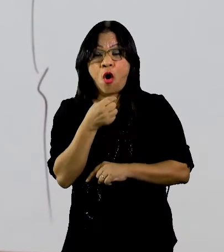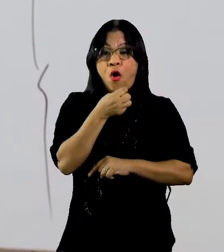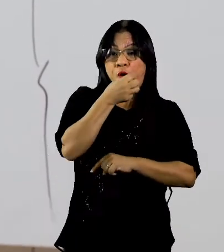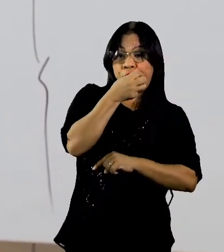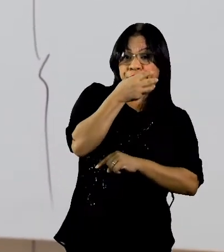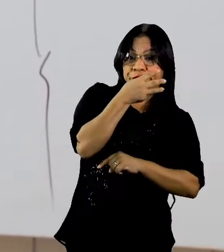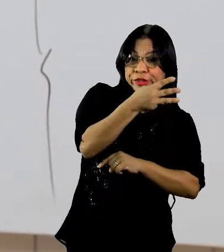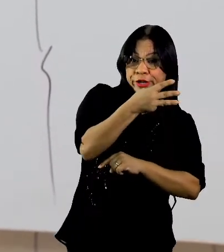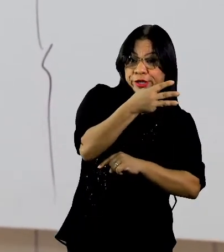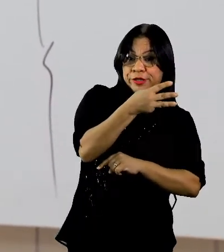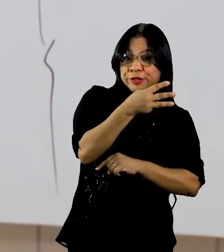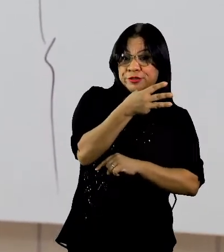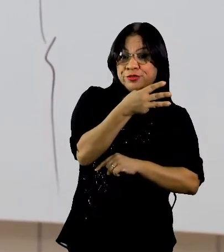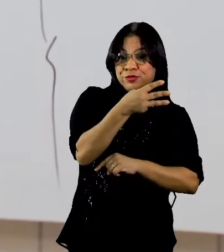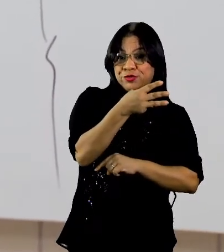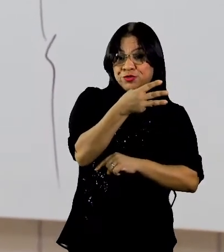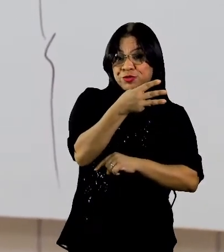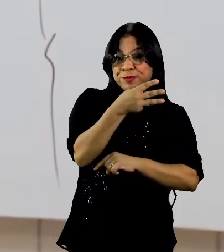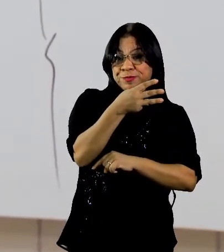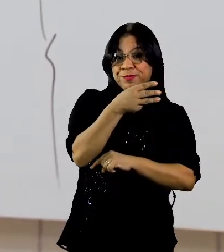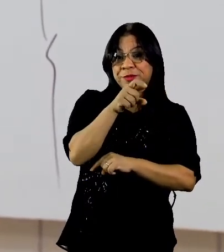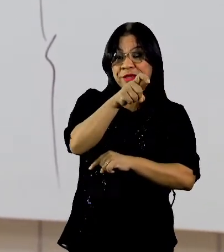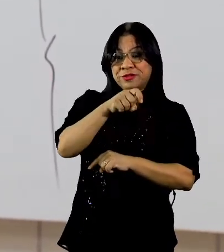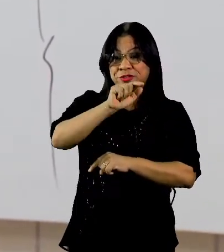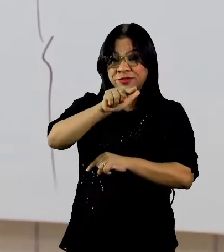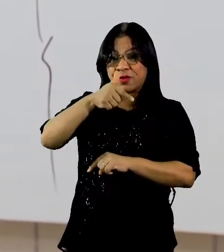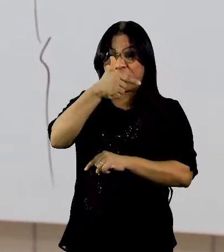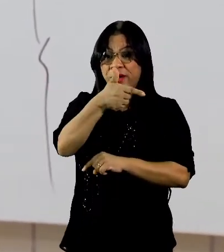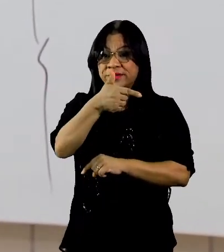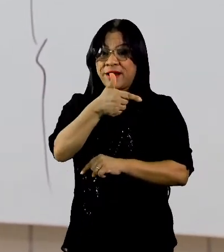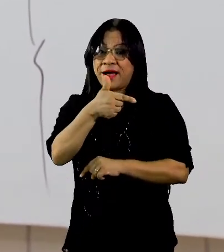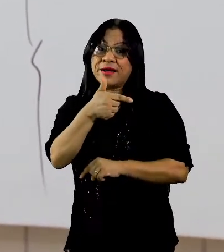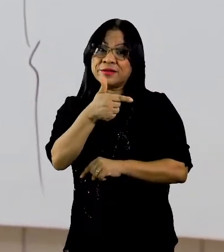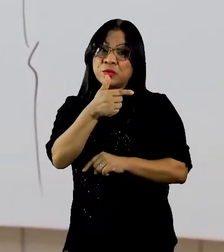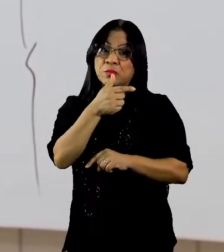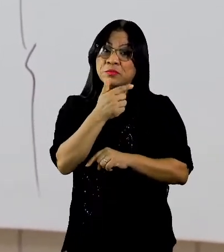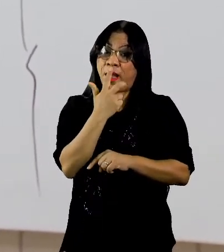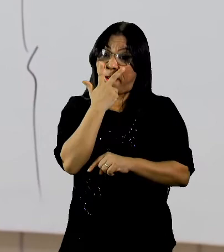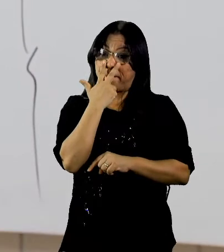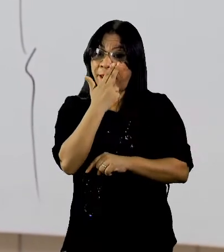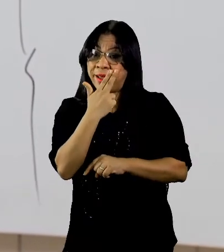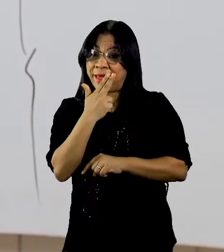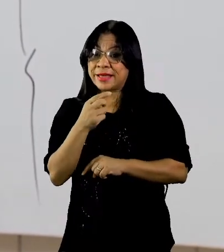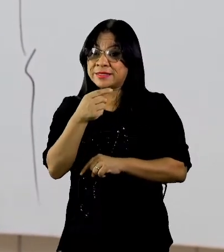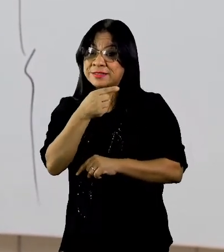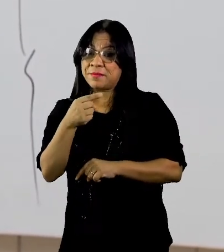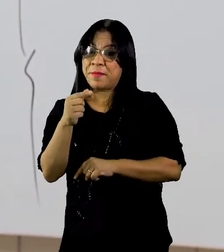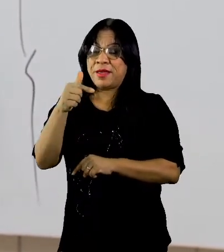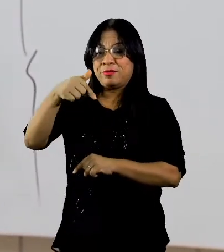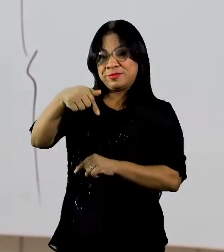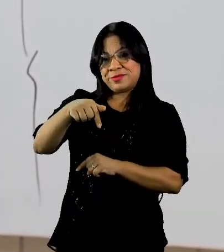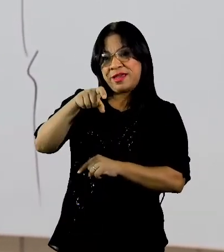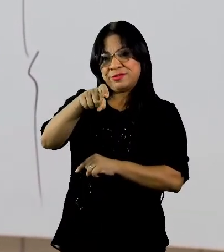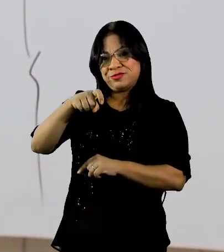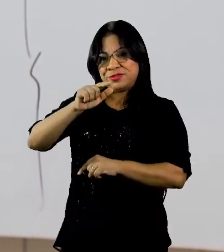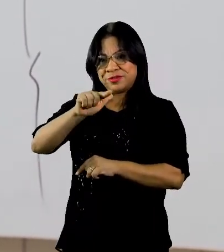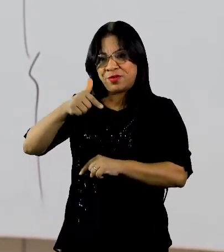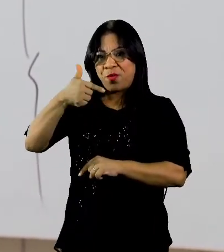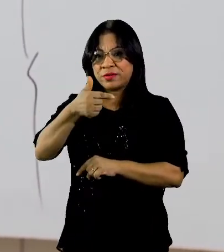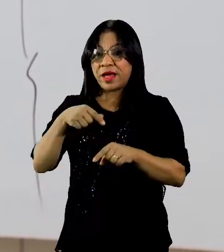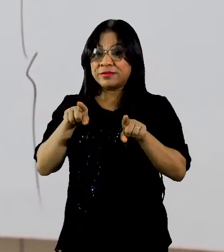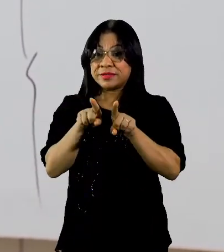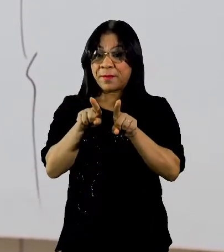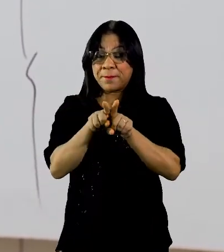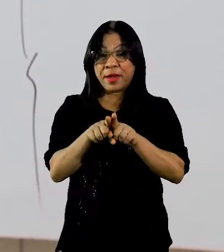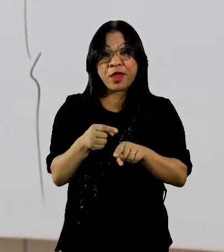ao quadrado, mesma parte literal, x elevado ao quadrado. Eu tenho também 5y semelhante a